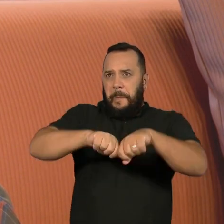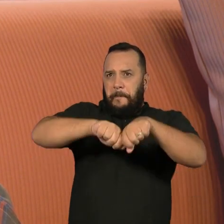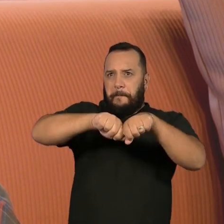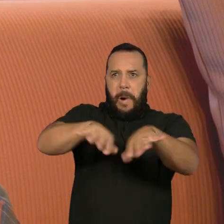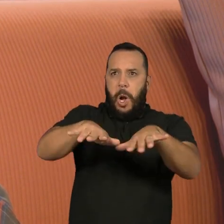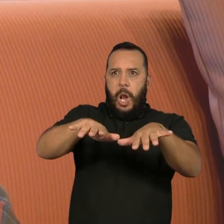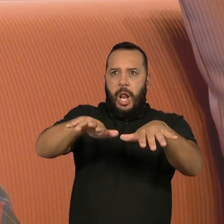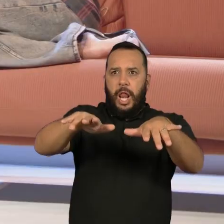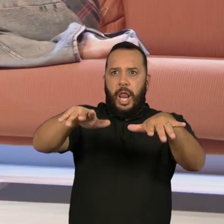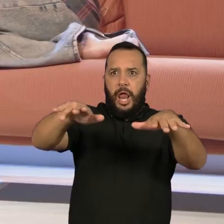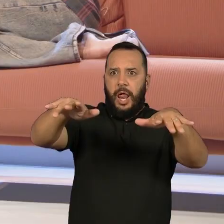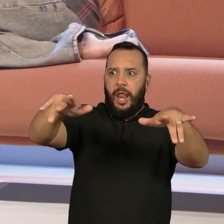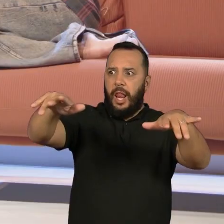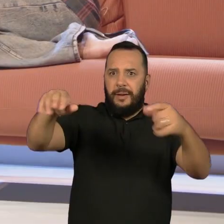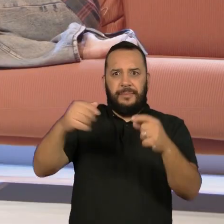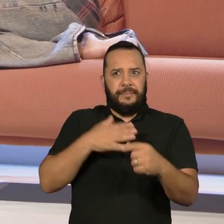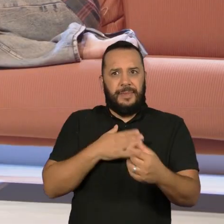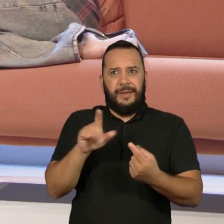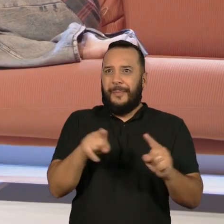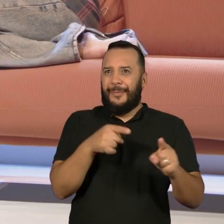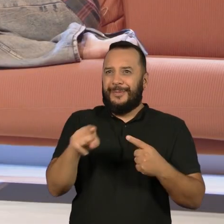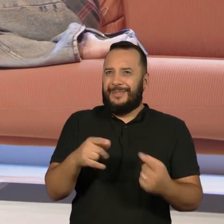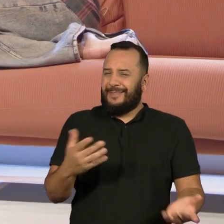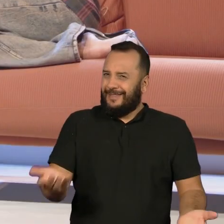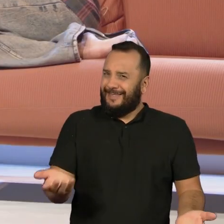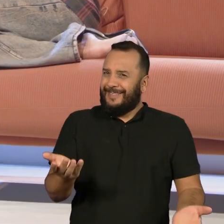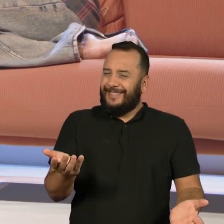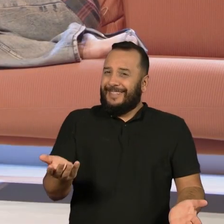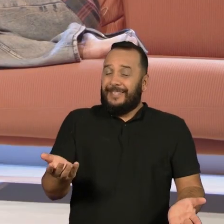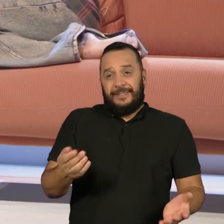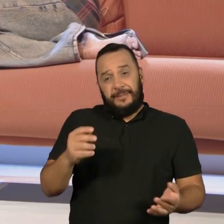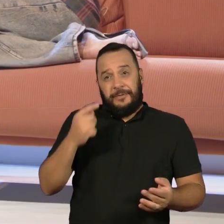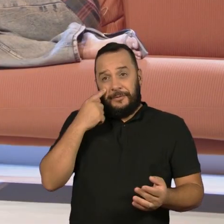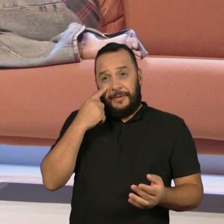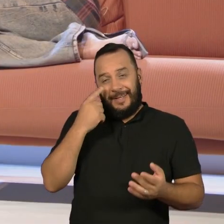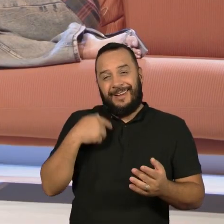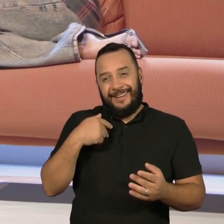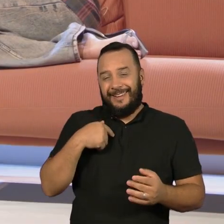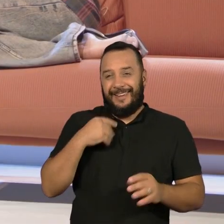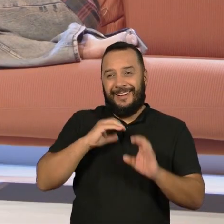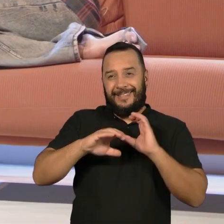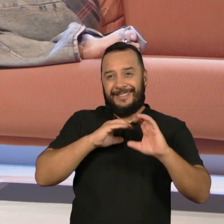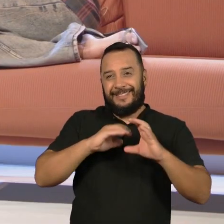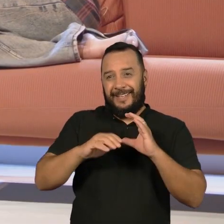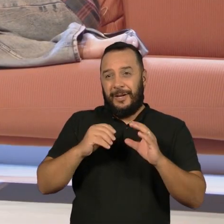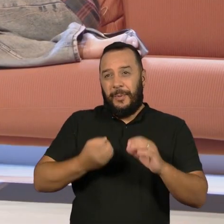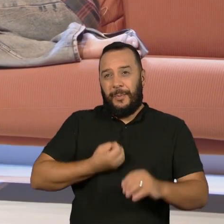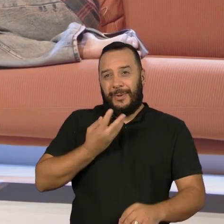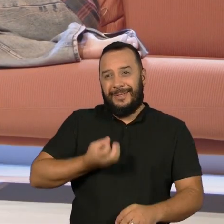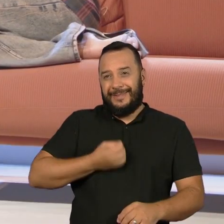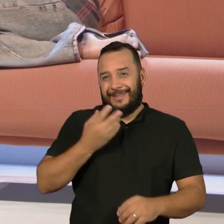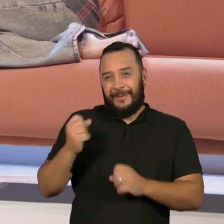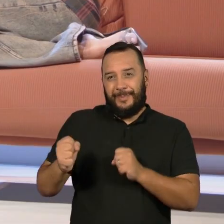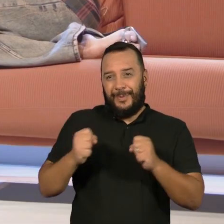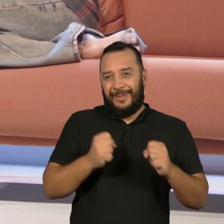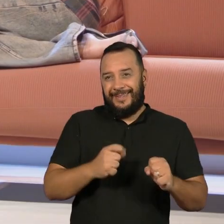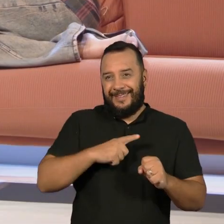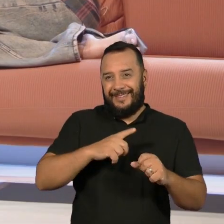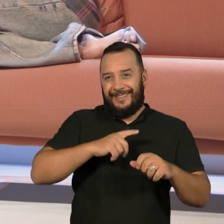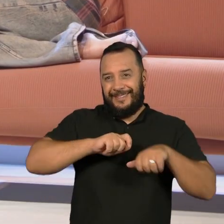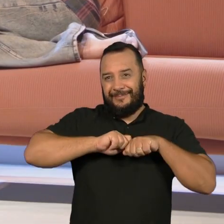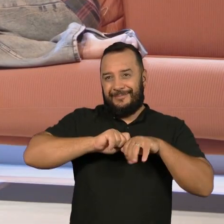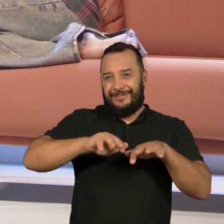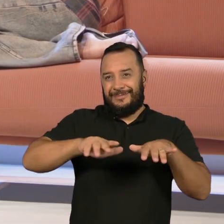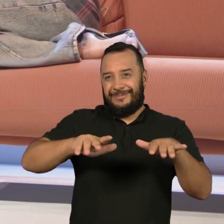forma orgânica, assim, né? Então, também a gente percebeu o poder da canção, né? O poder da poesia da canção, né? Da letra, da